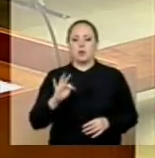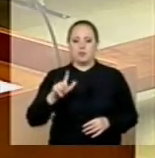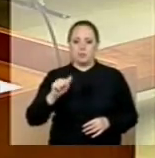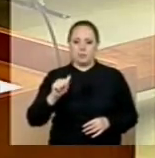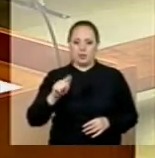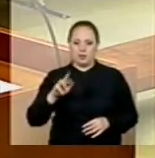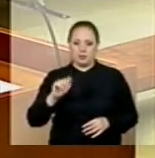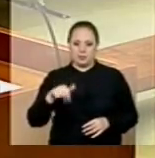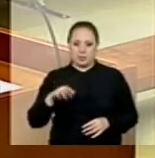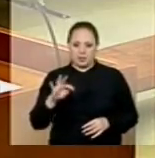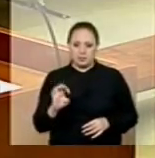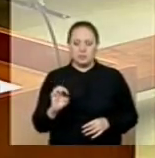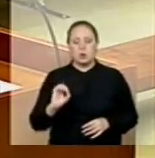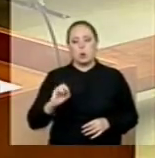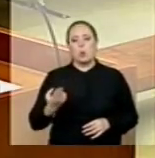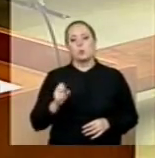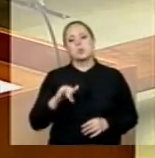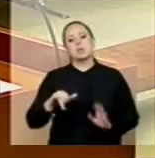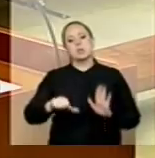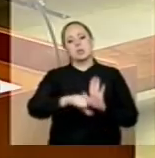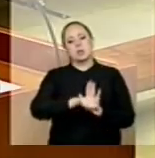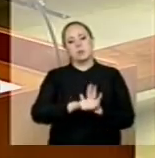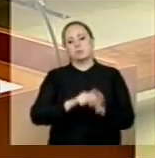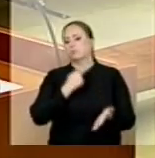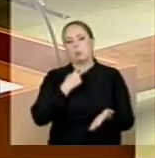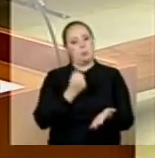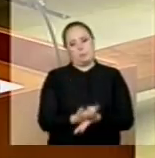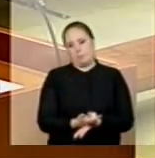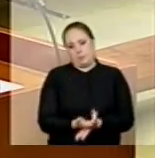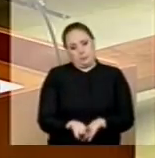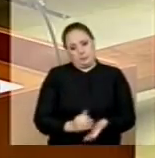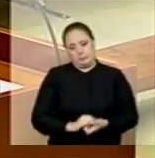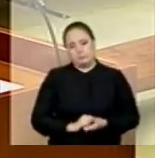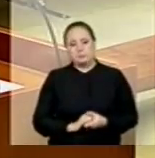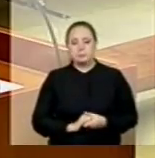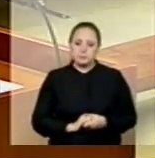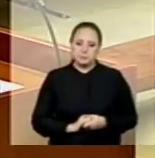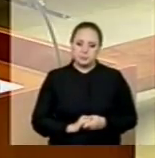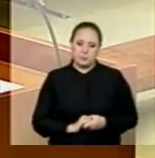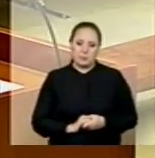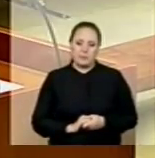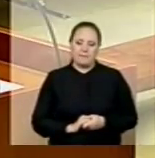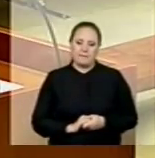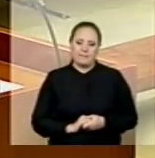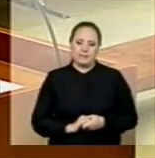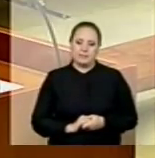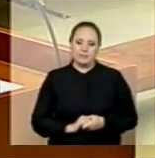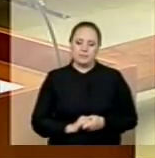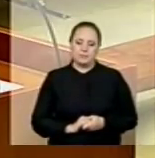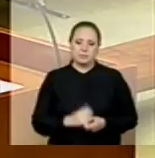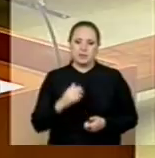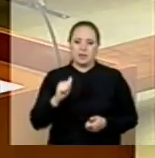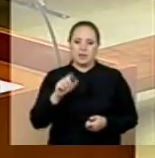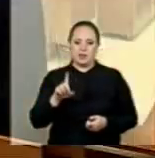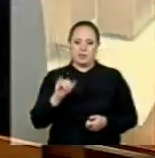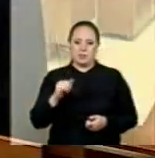e por crime inafiançável. Há uma série de precedentes, eu vou citar aqui a DIN